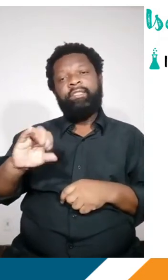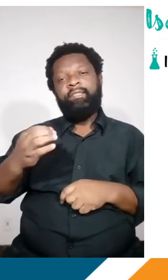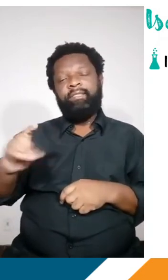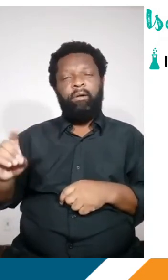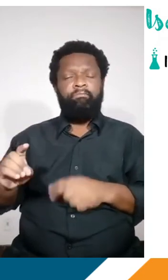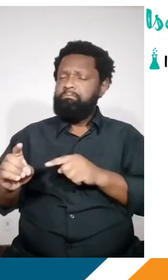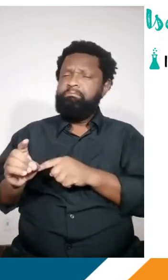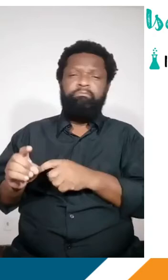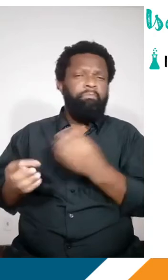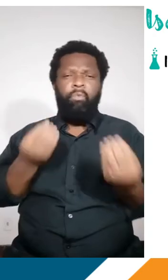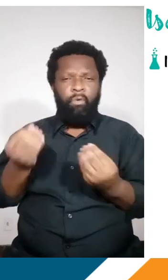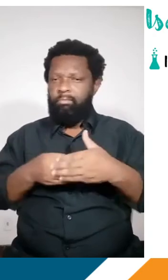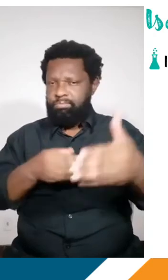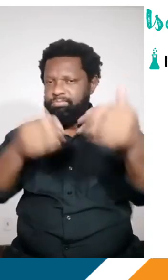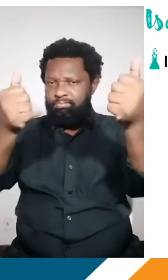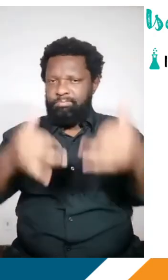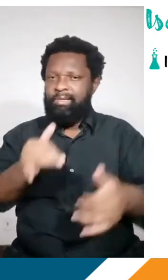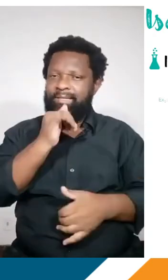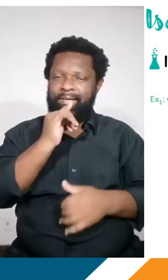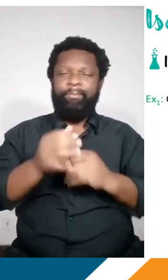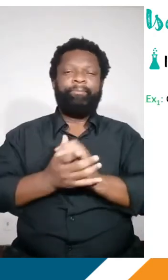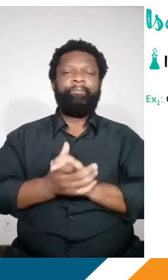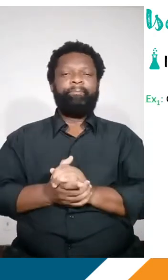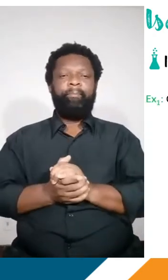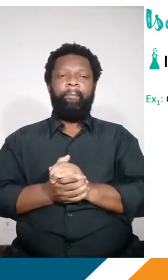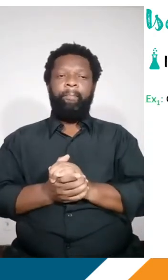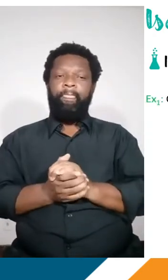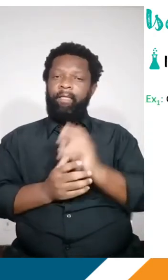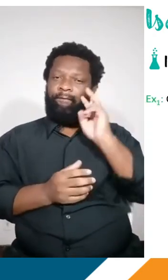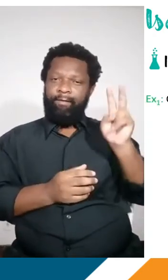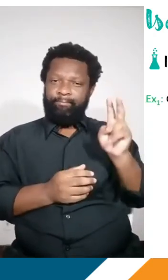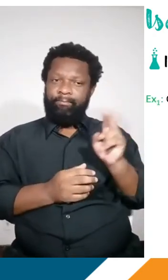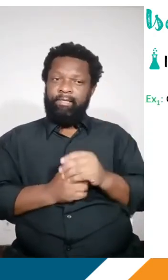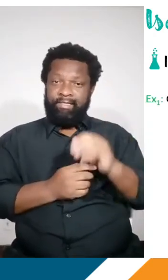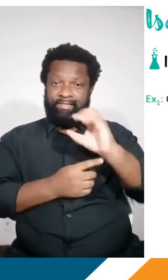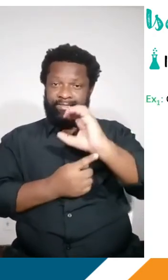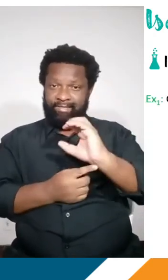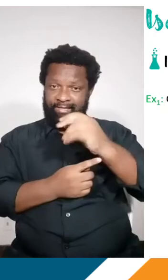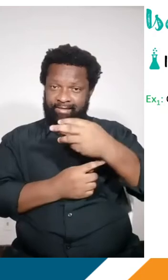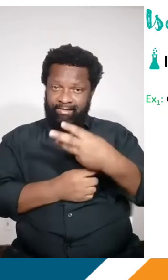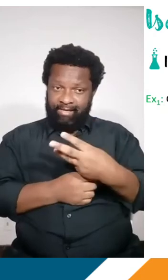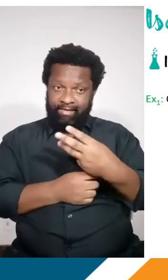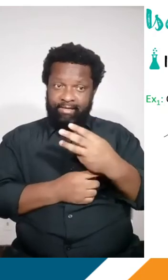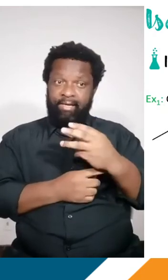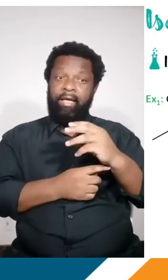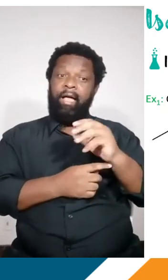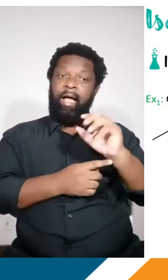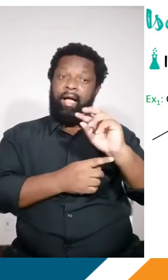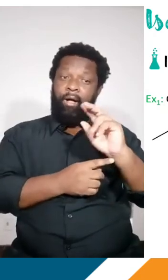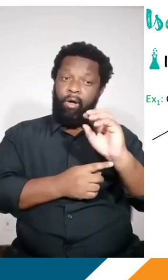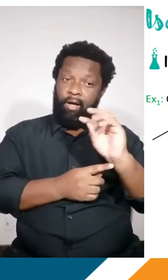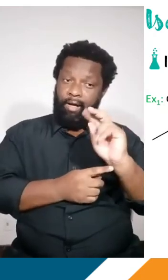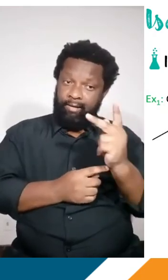de que pode ser diferente? Vamos ver nos exemplos. Peguei essa fórmula molecular, C3H6O, e aí